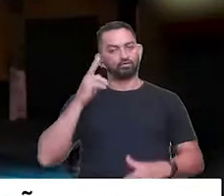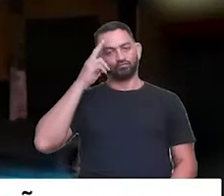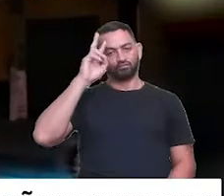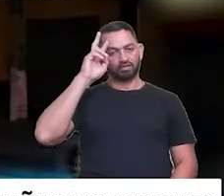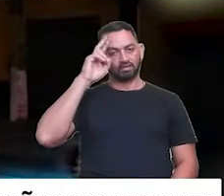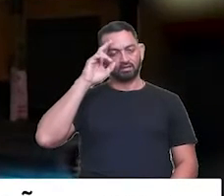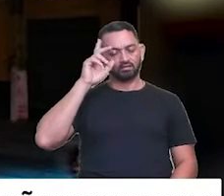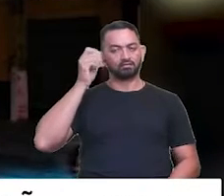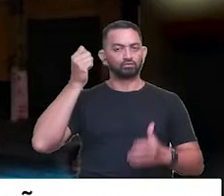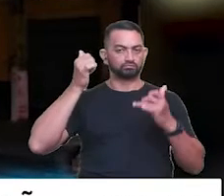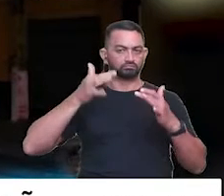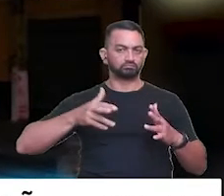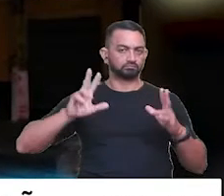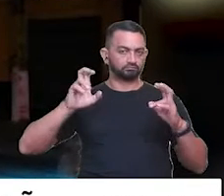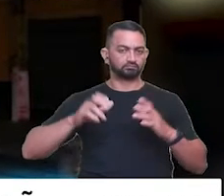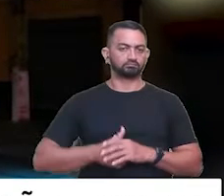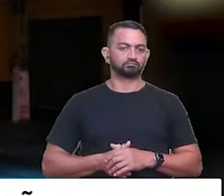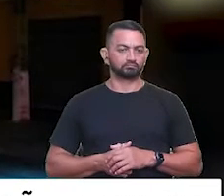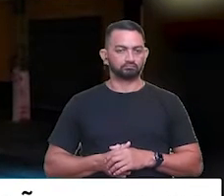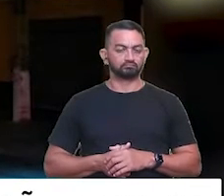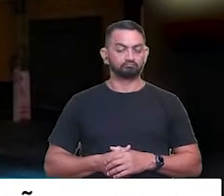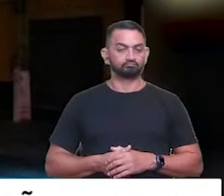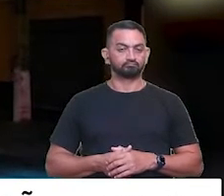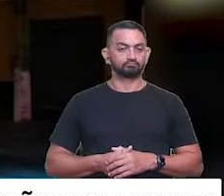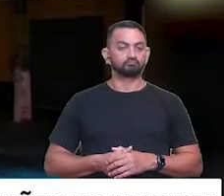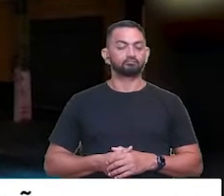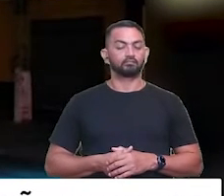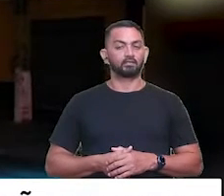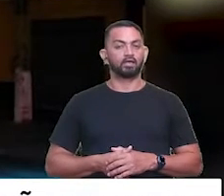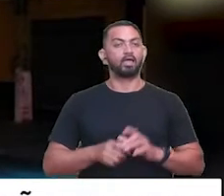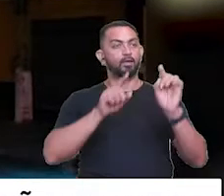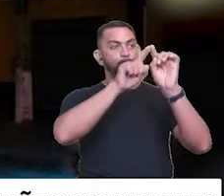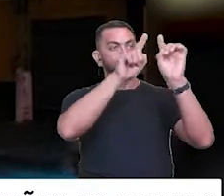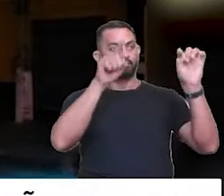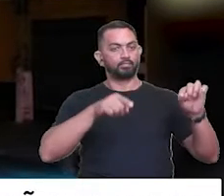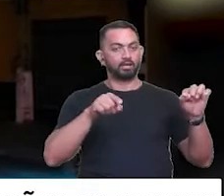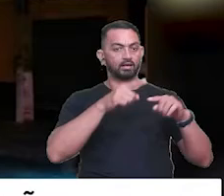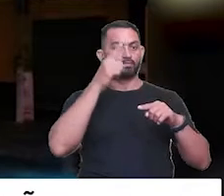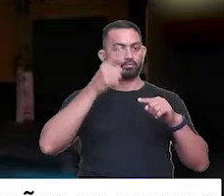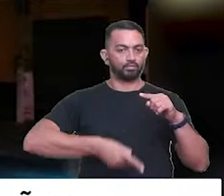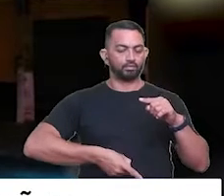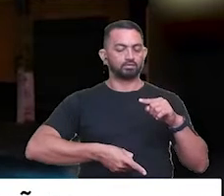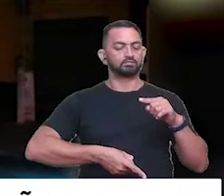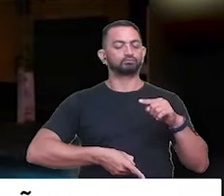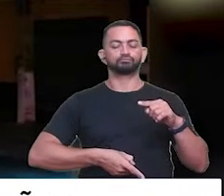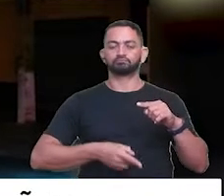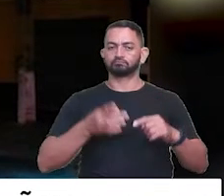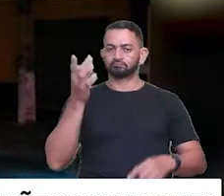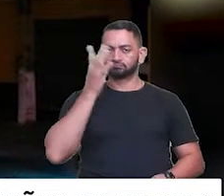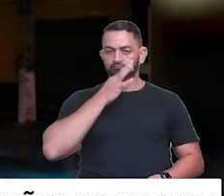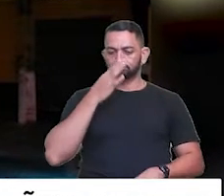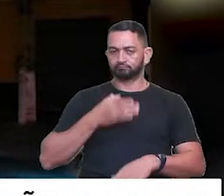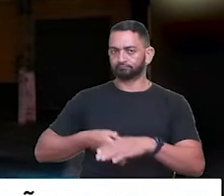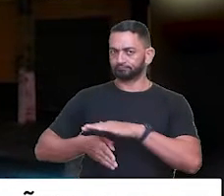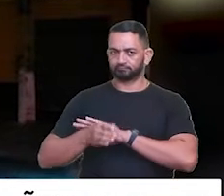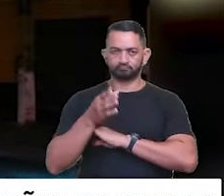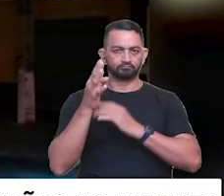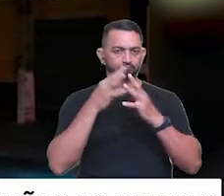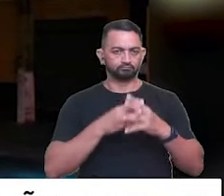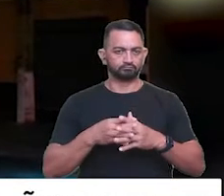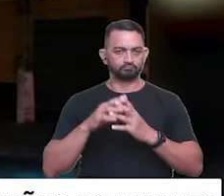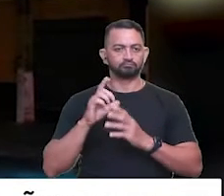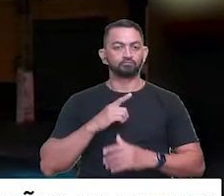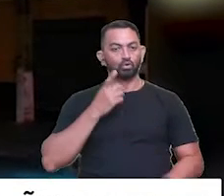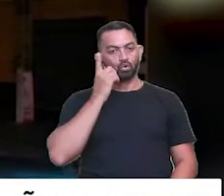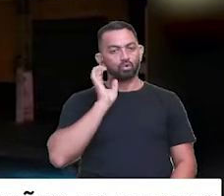na tela enquanto a Valéria entra aqui comigo para comentar esse assunto aí estão as placas de proibição e os flagrantes vem logo depois